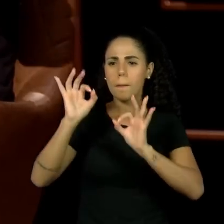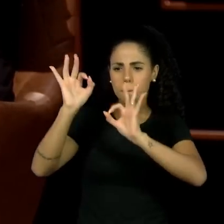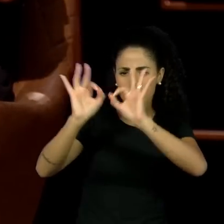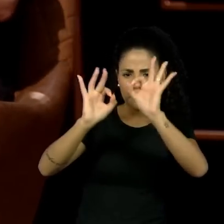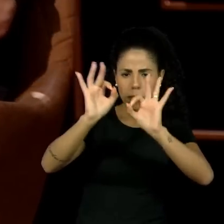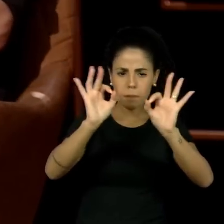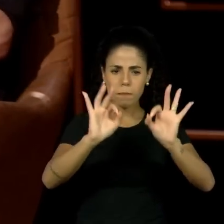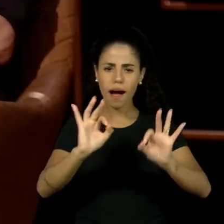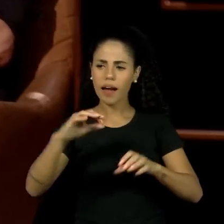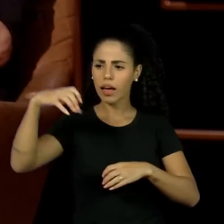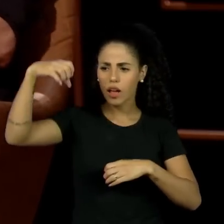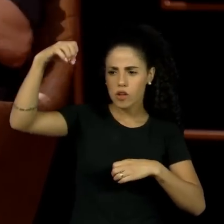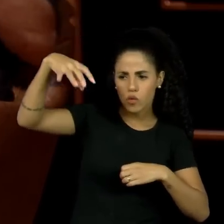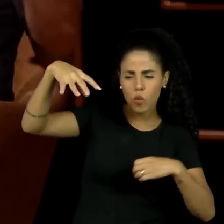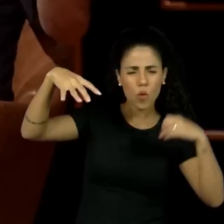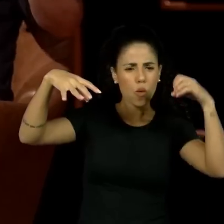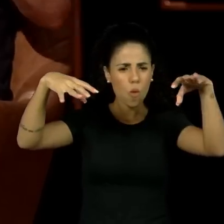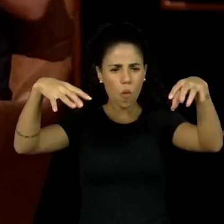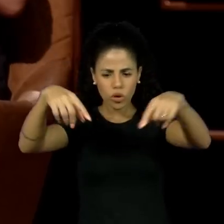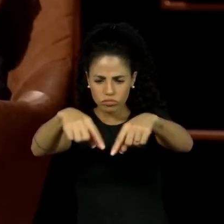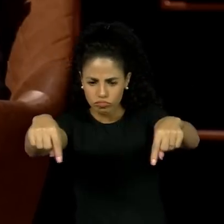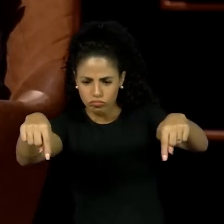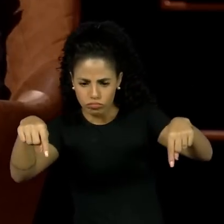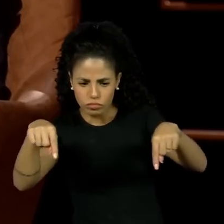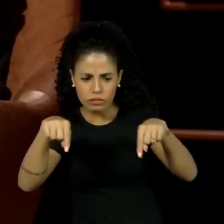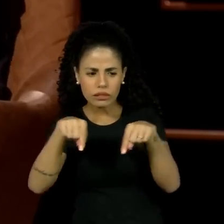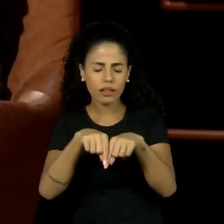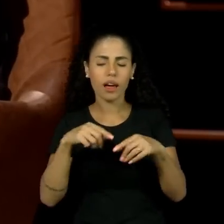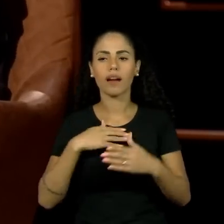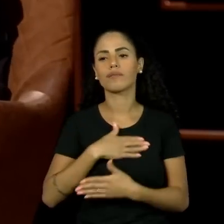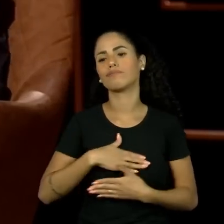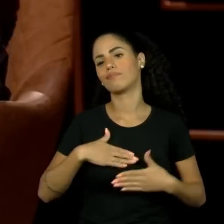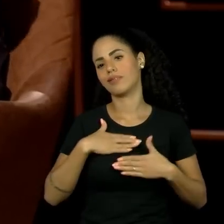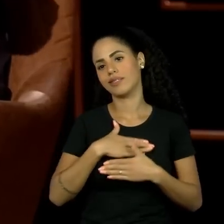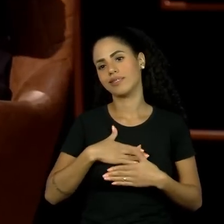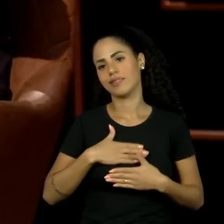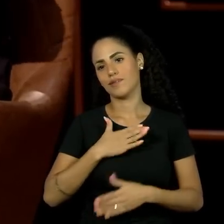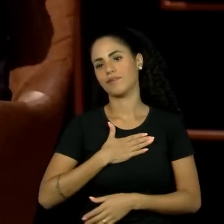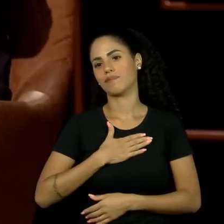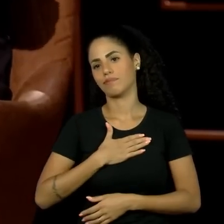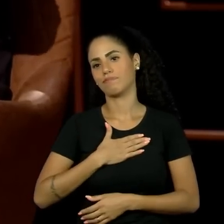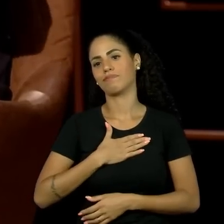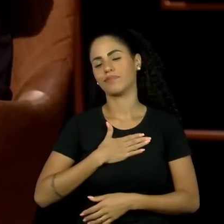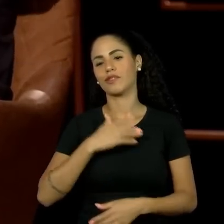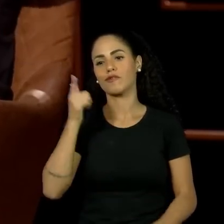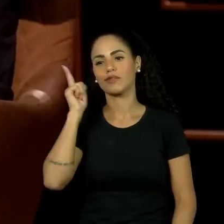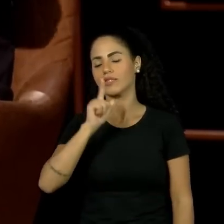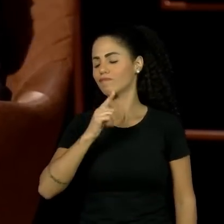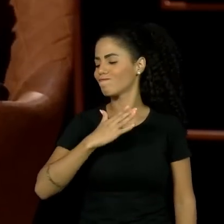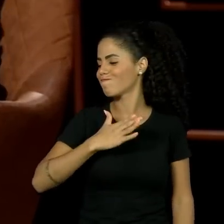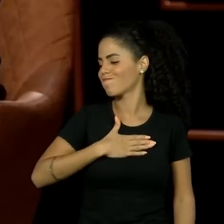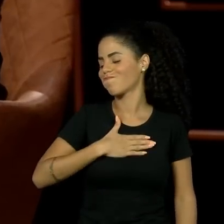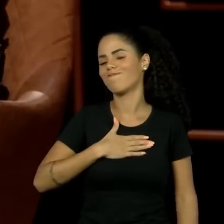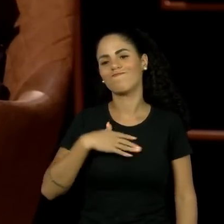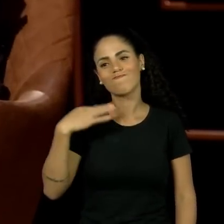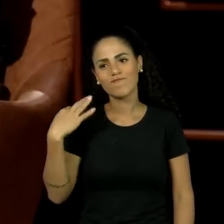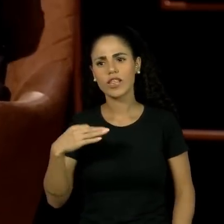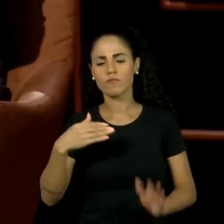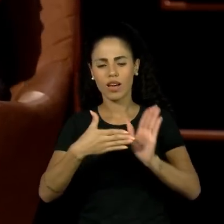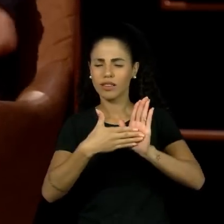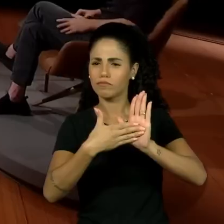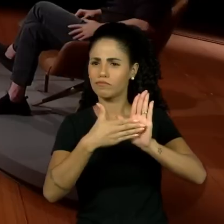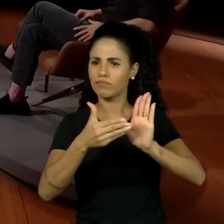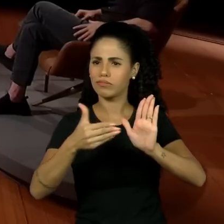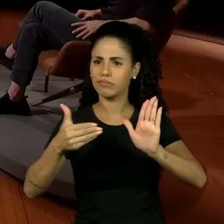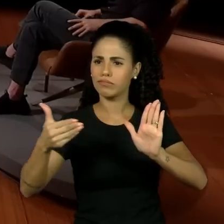entra cenário, é um prazer muito grande para mim. É o meu prazer estético que